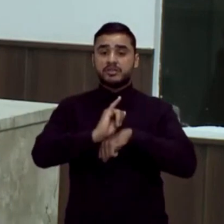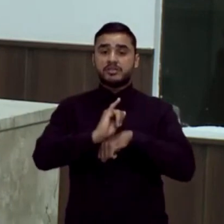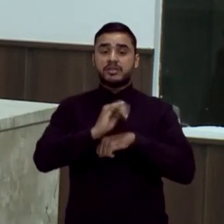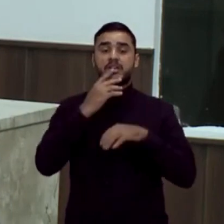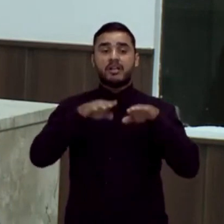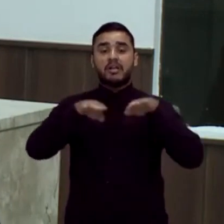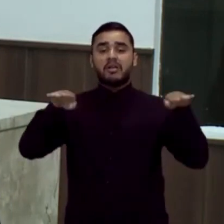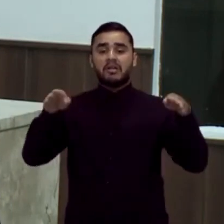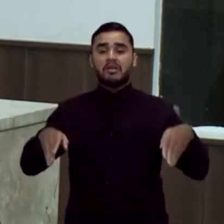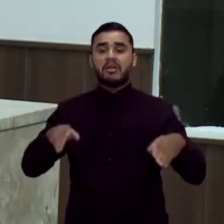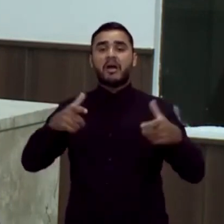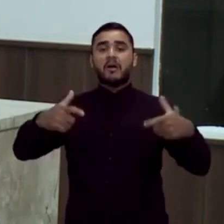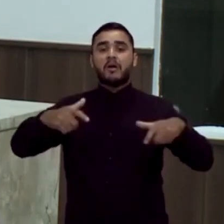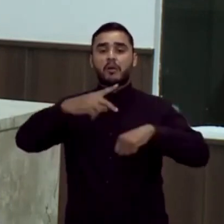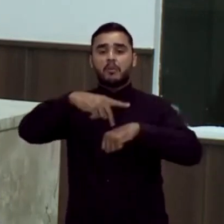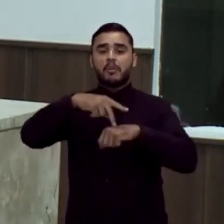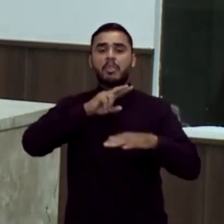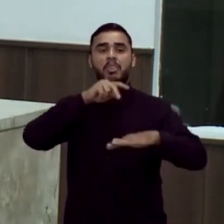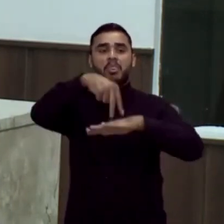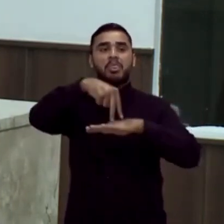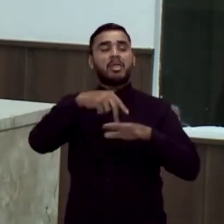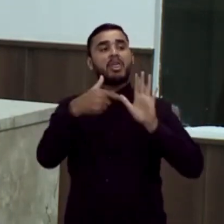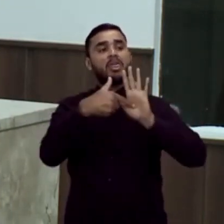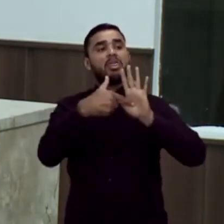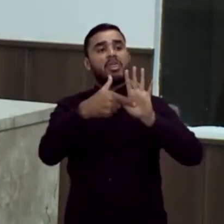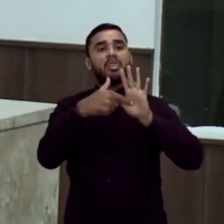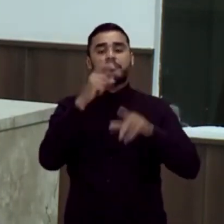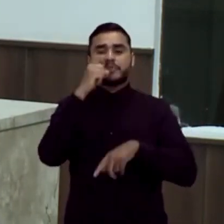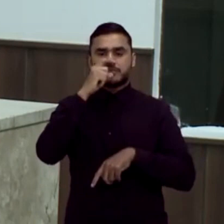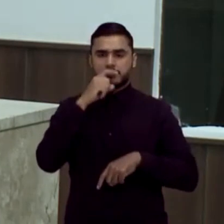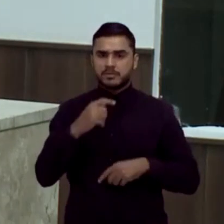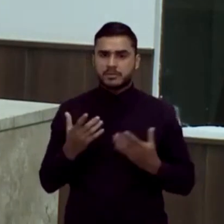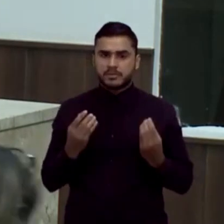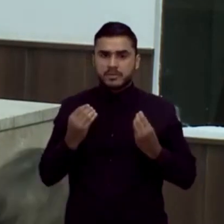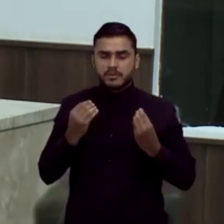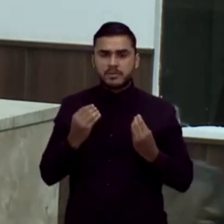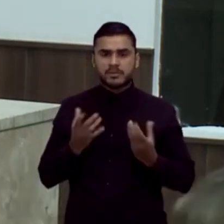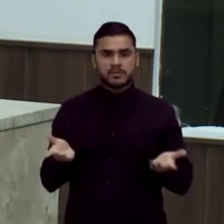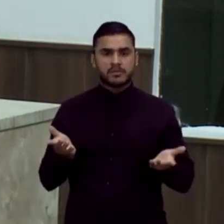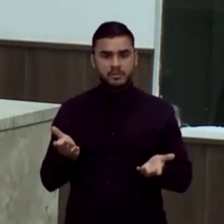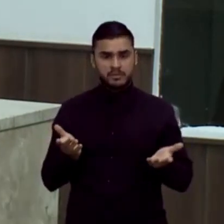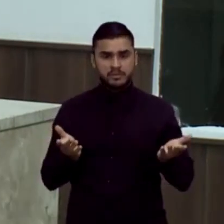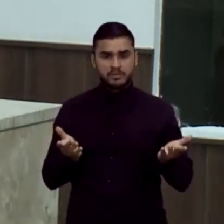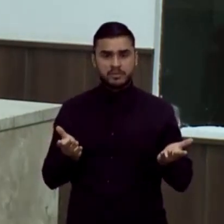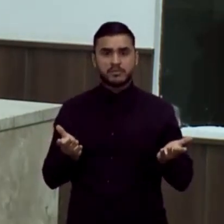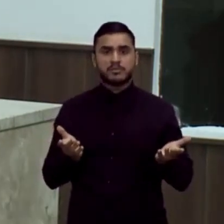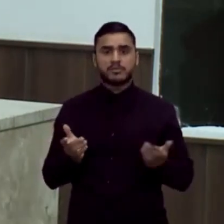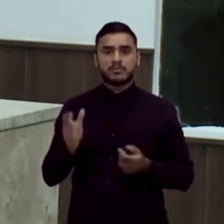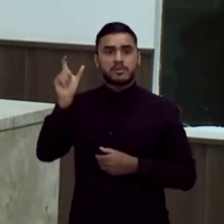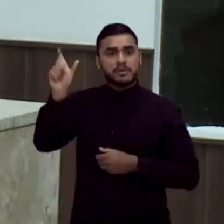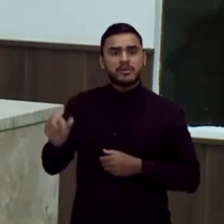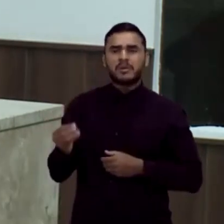praças e vão mentir, completou. Isto é um absurdo, que um deputado do